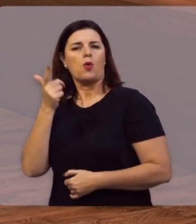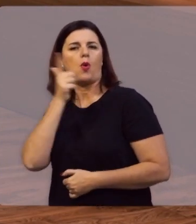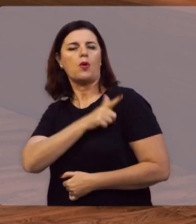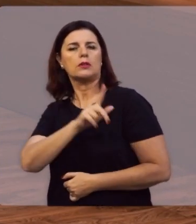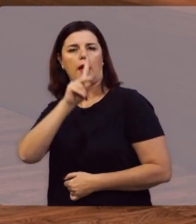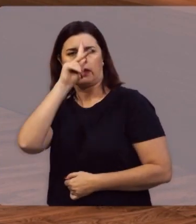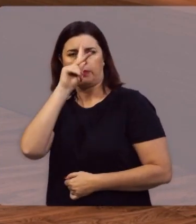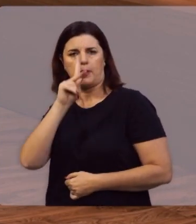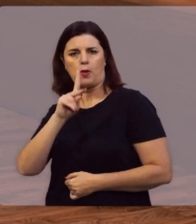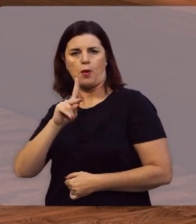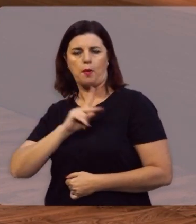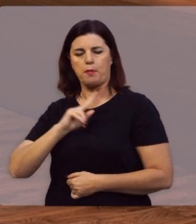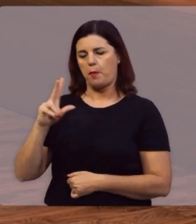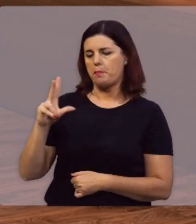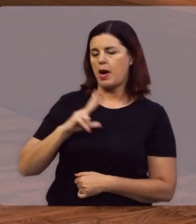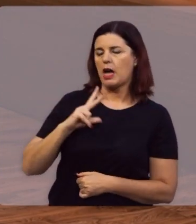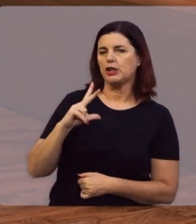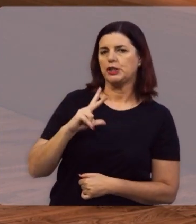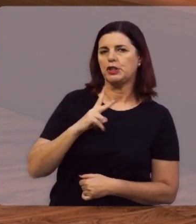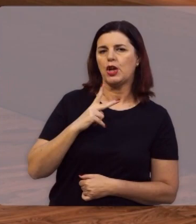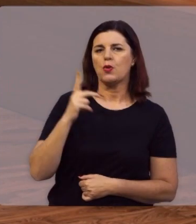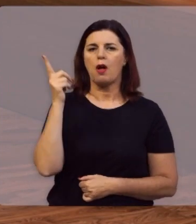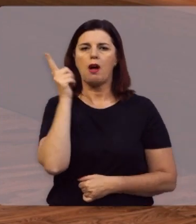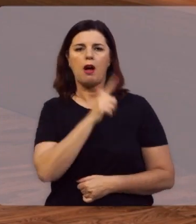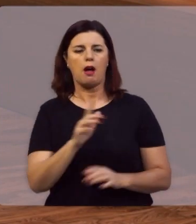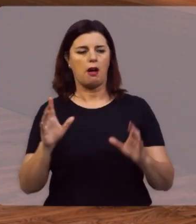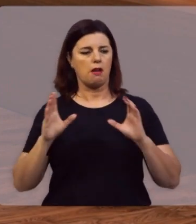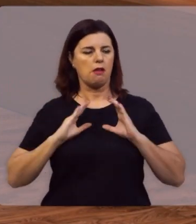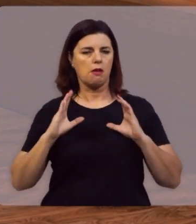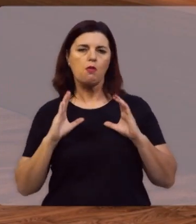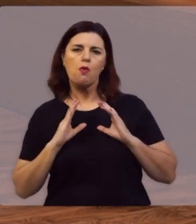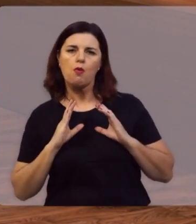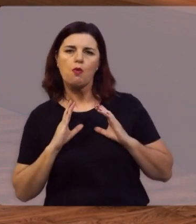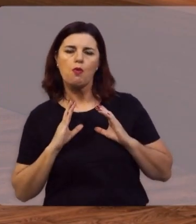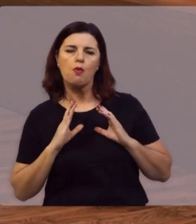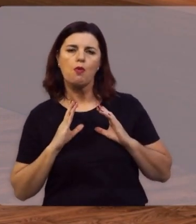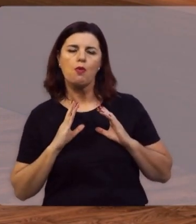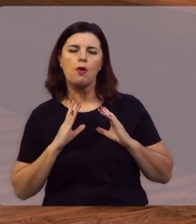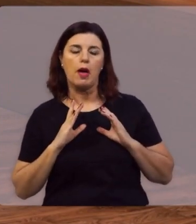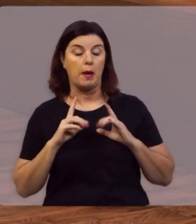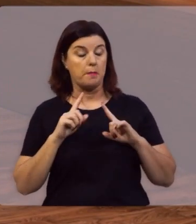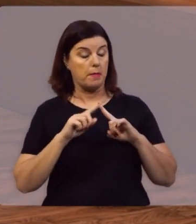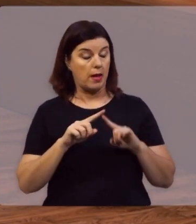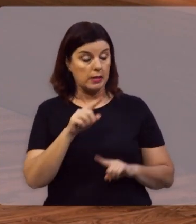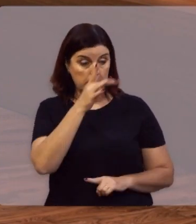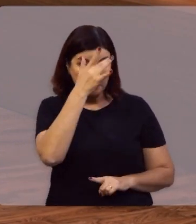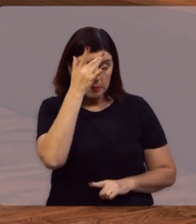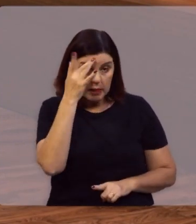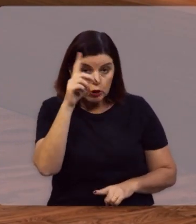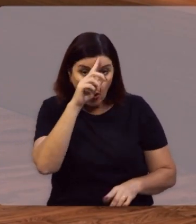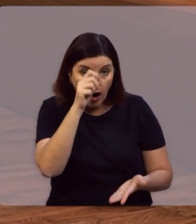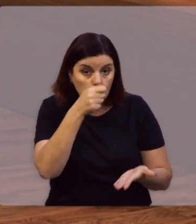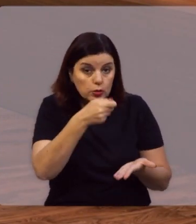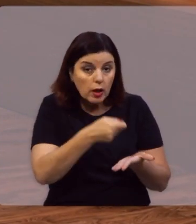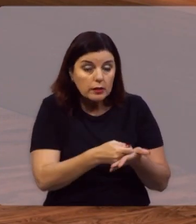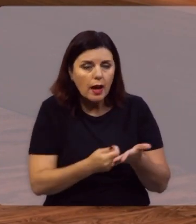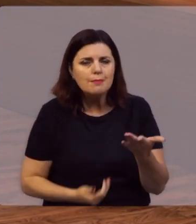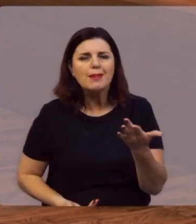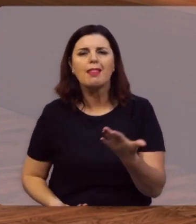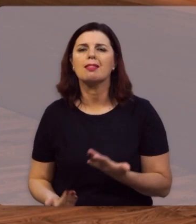vantagens pessoais para buscarem enriquecimento Mas elas estão lá para